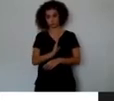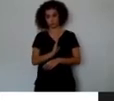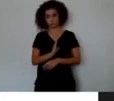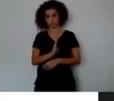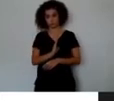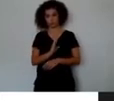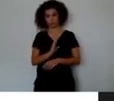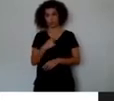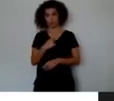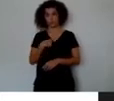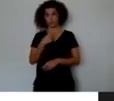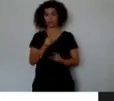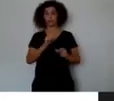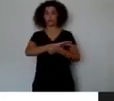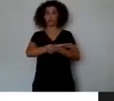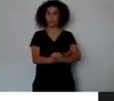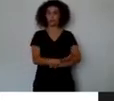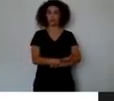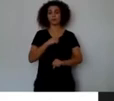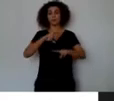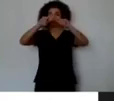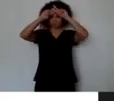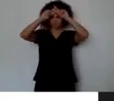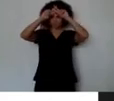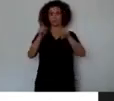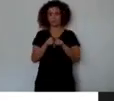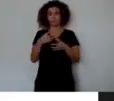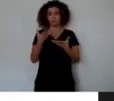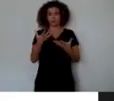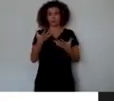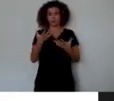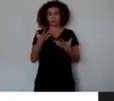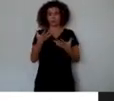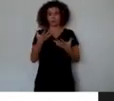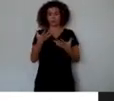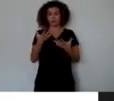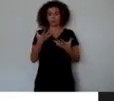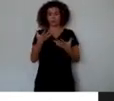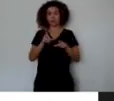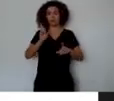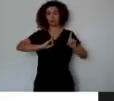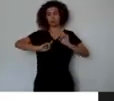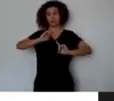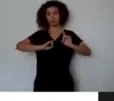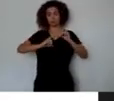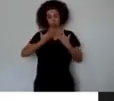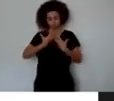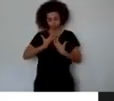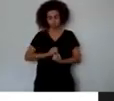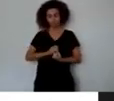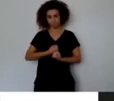preconceito racial provocar traumas, ansiedade, crise de identidade e depressão.